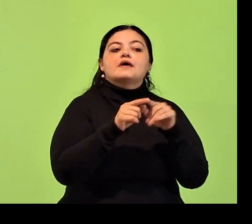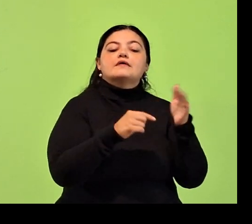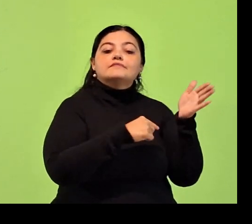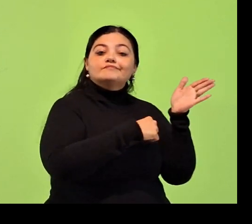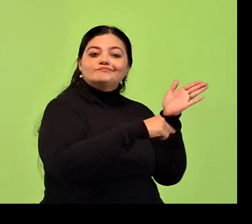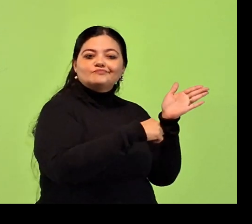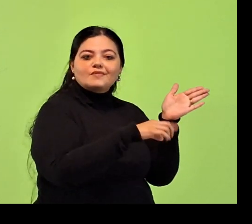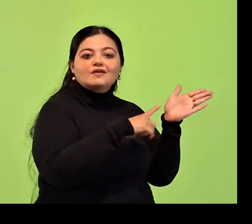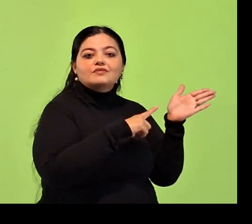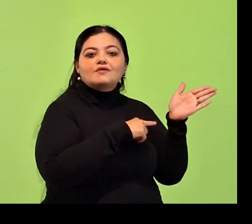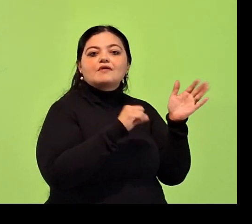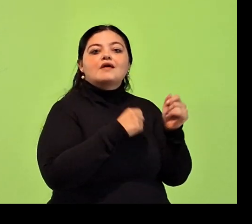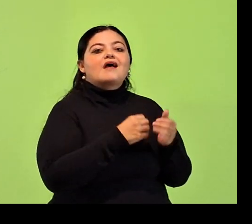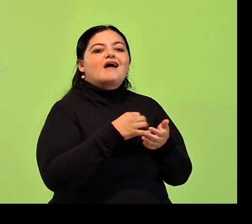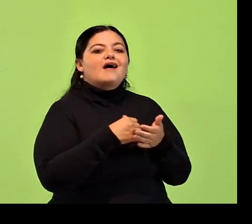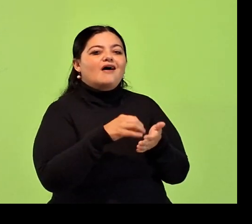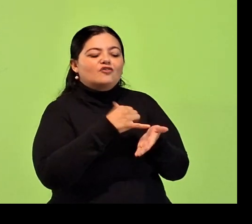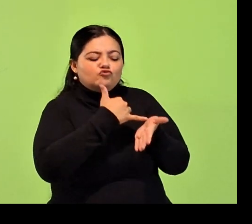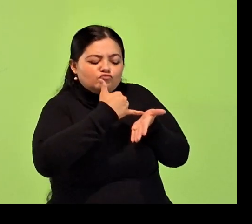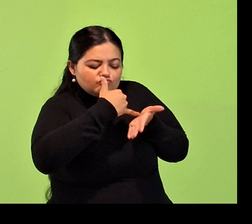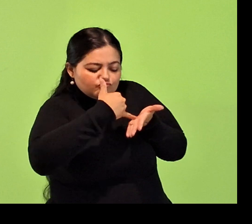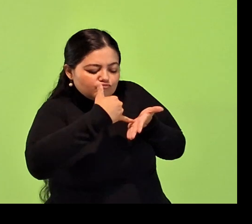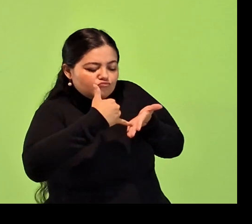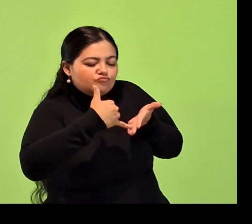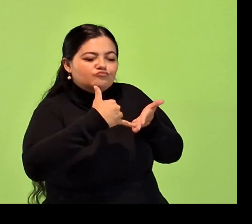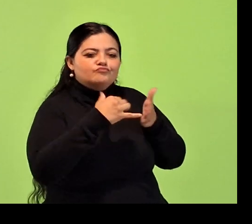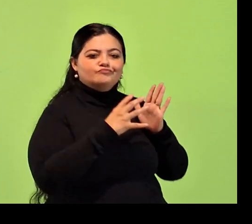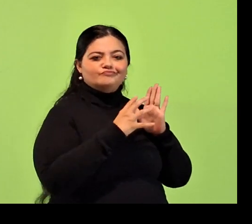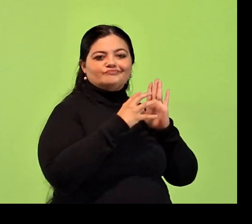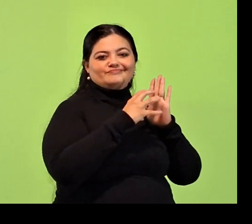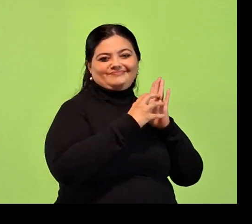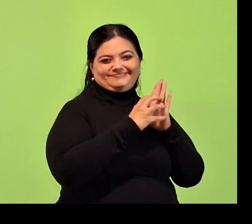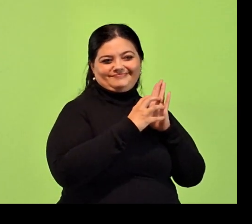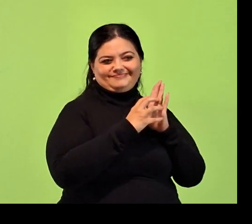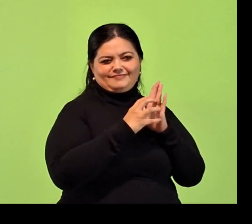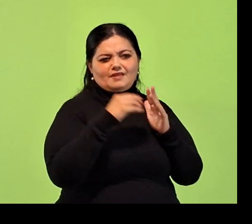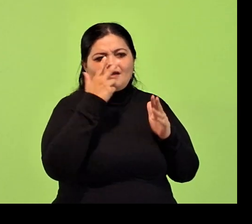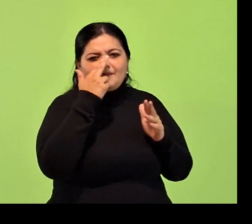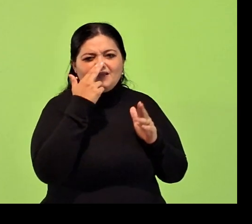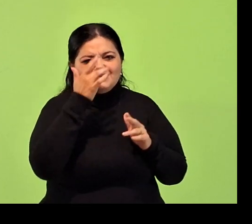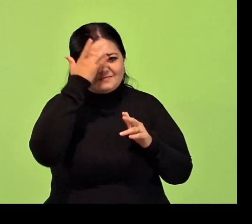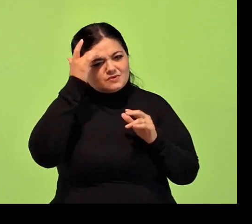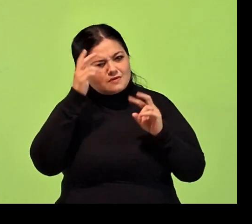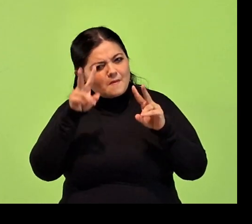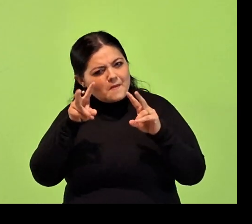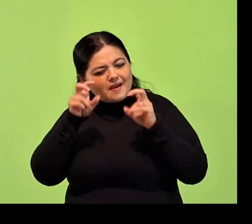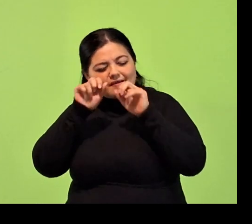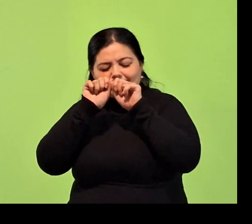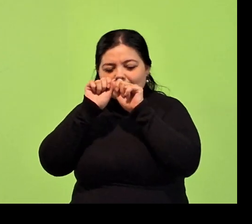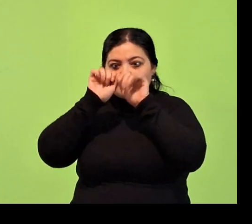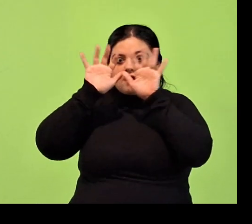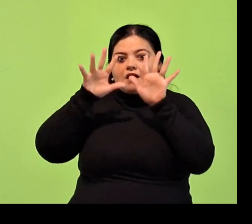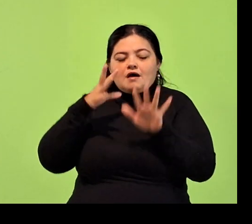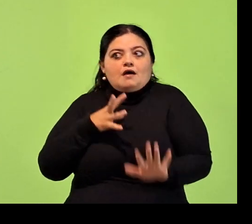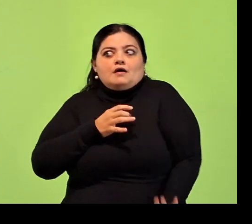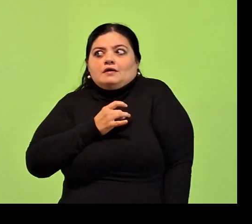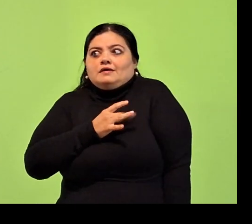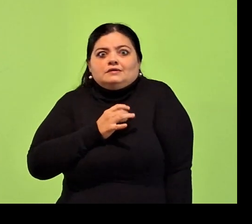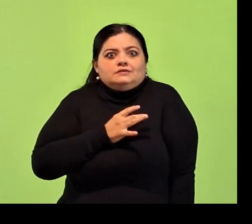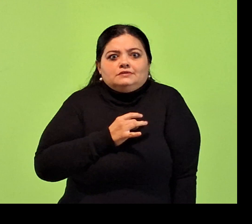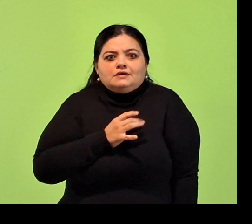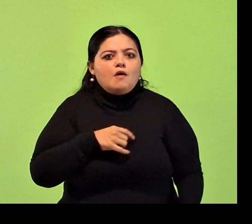fala crack da AIDS. Então a gente vê uma correlação clara entre um pânico de